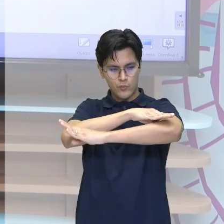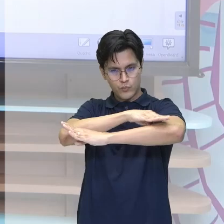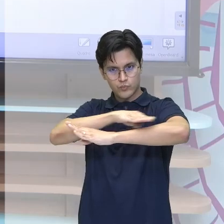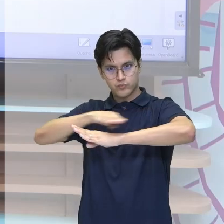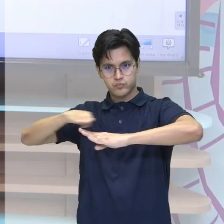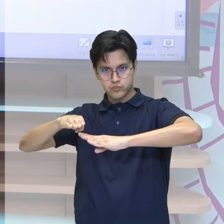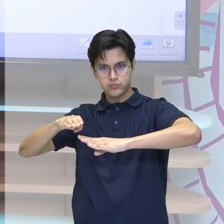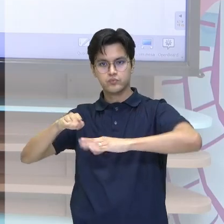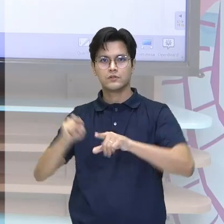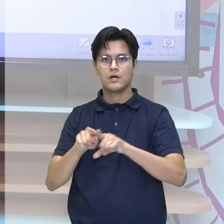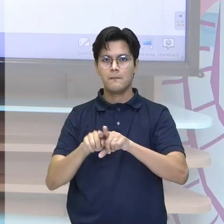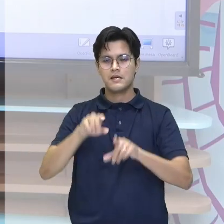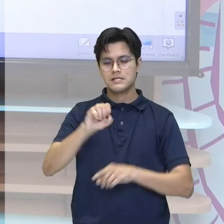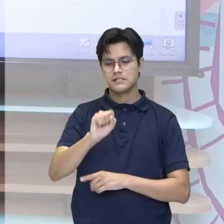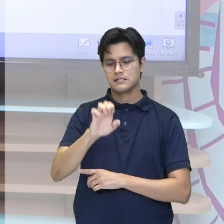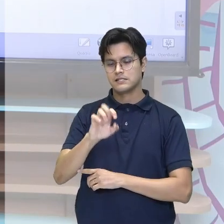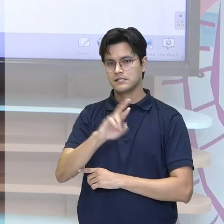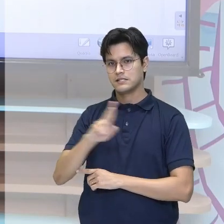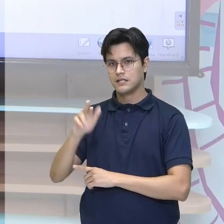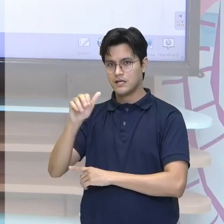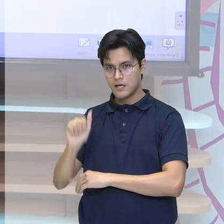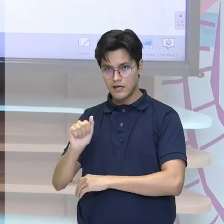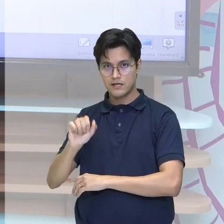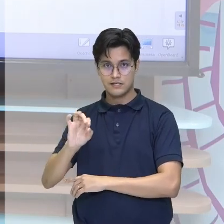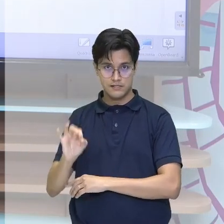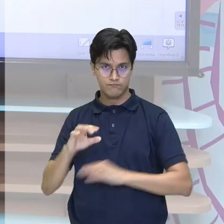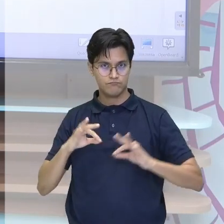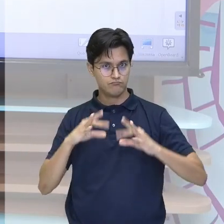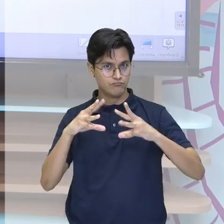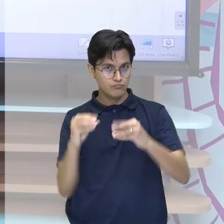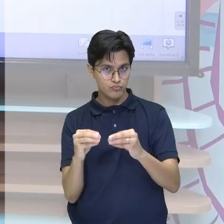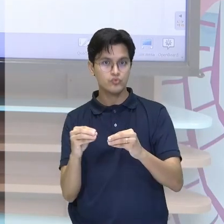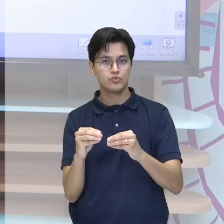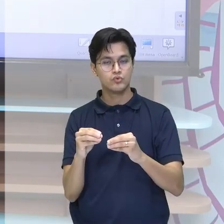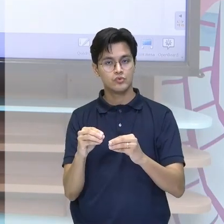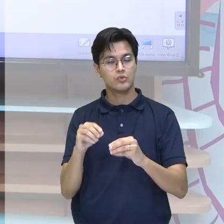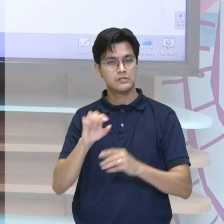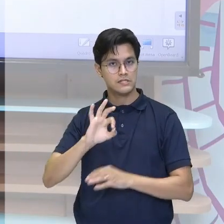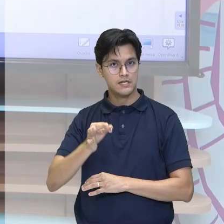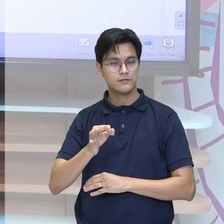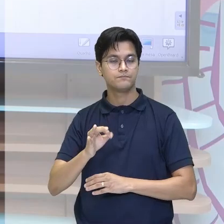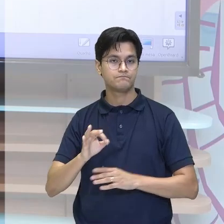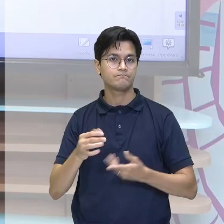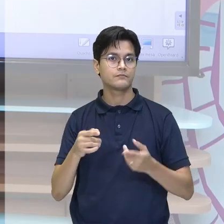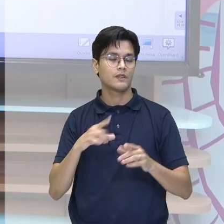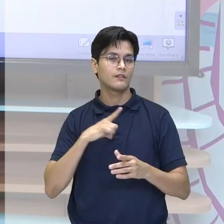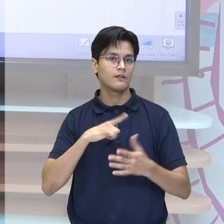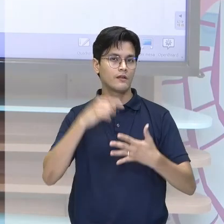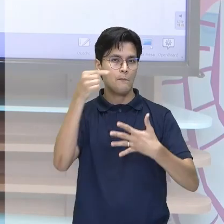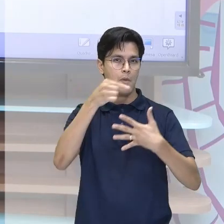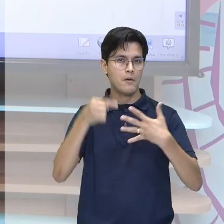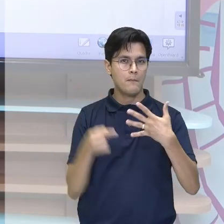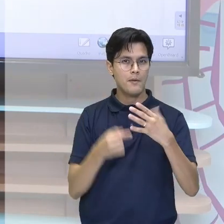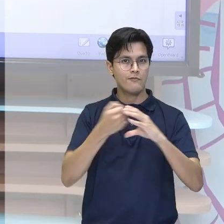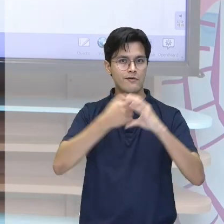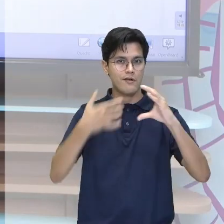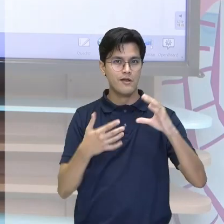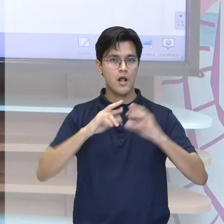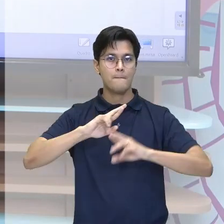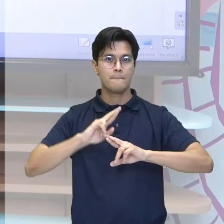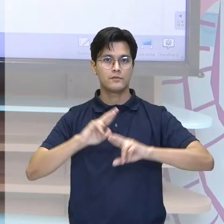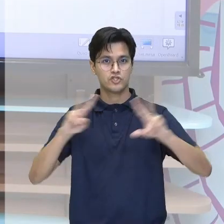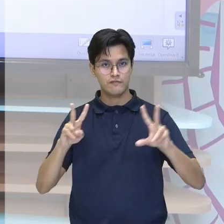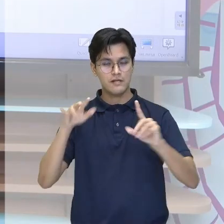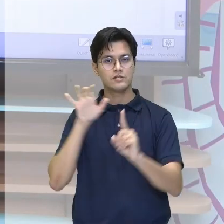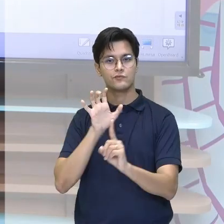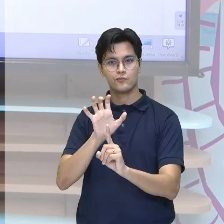vão formar essas estruturas geológicas. Então, nós temos elementos que vão se diferenciar e que vão